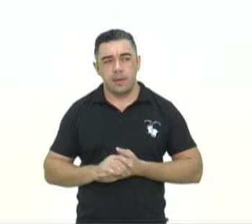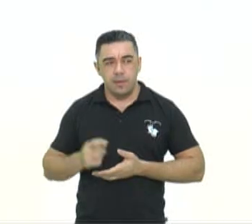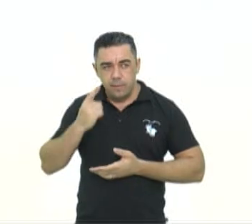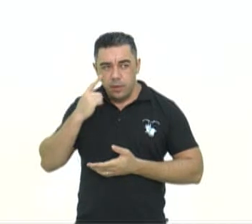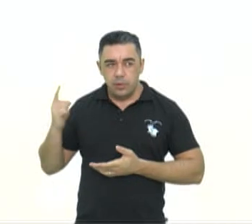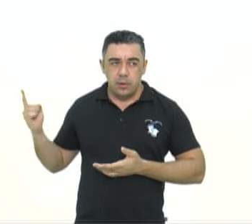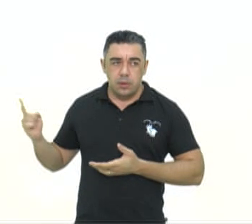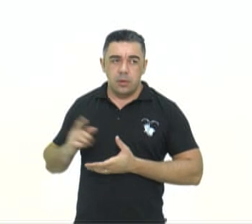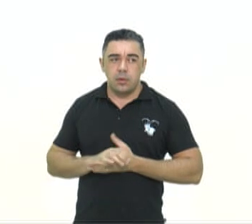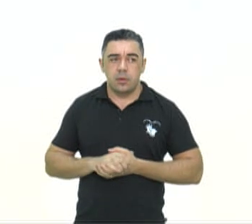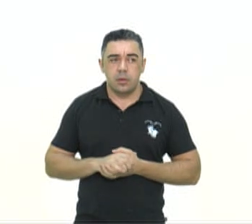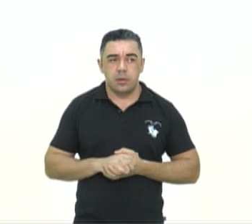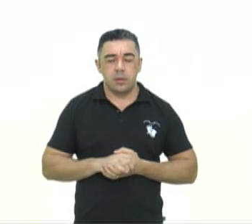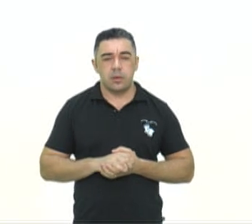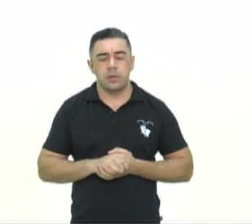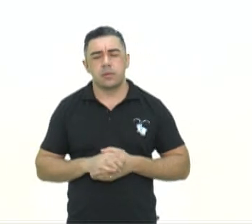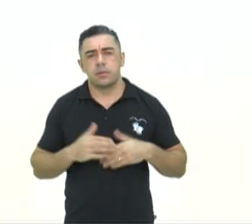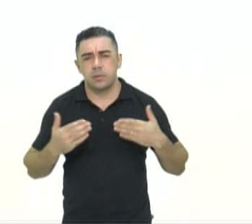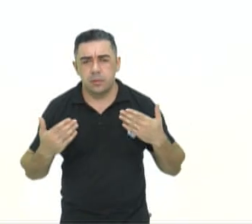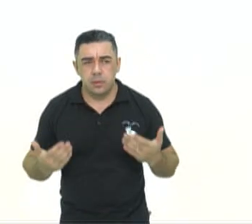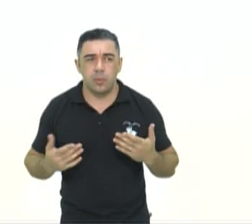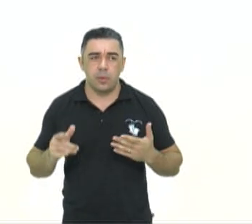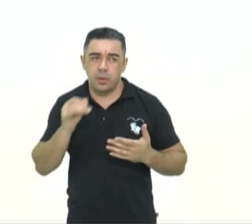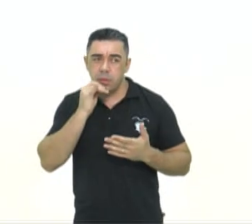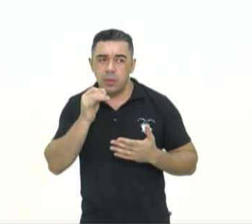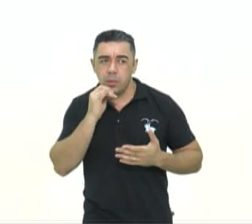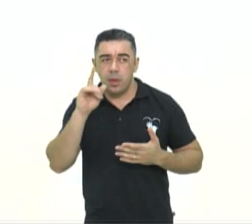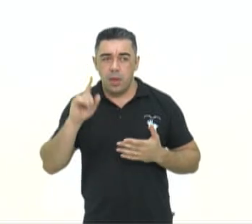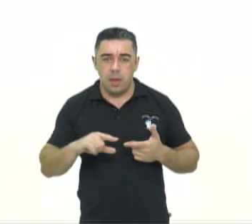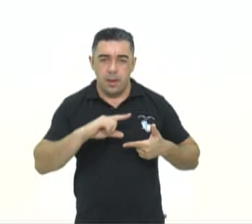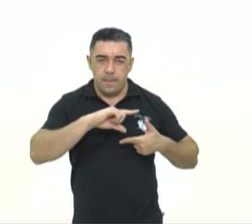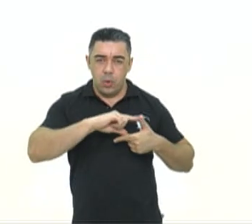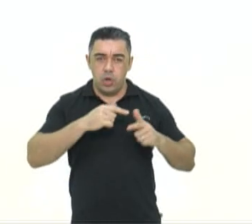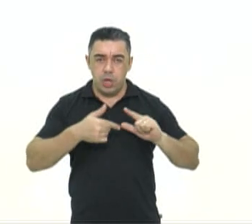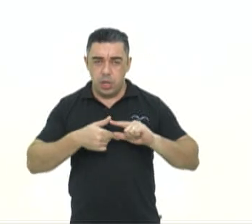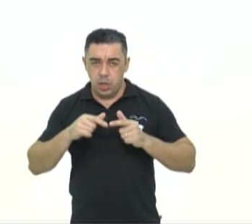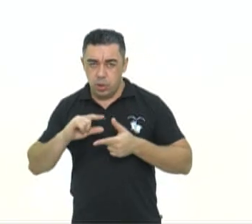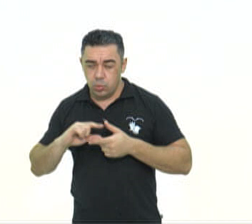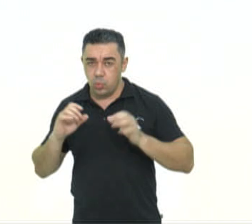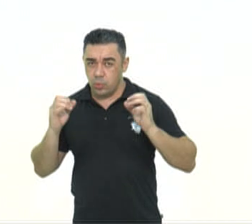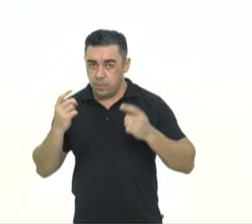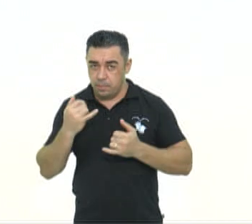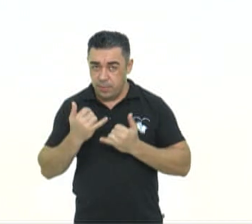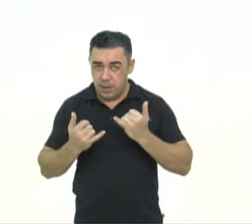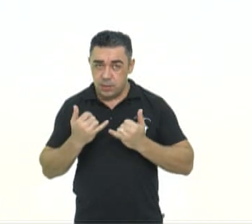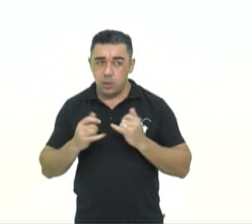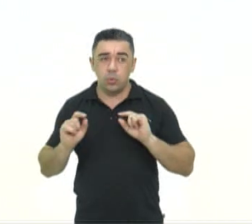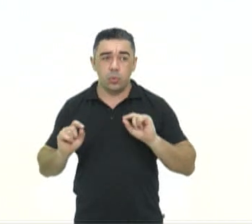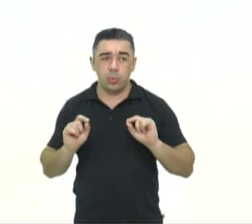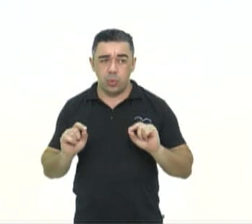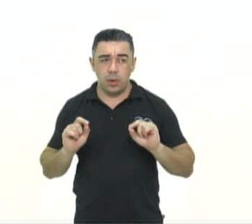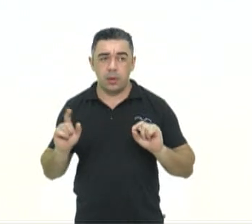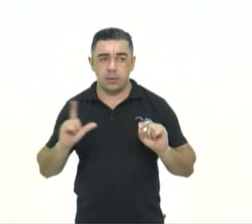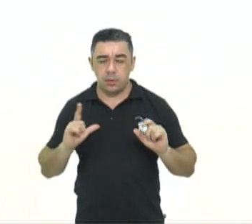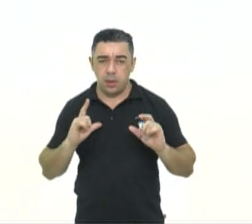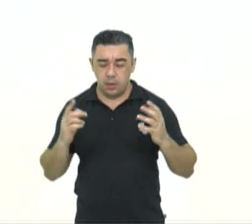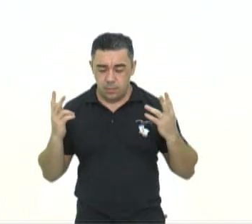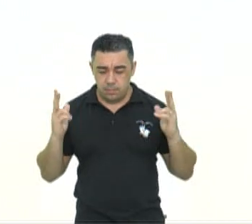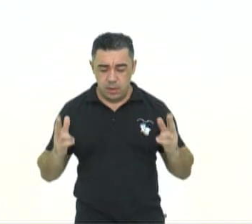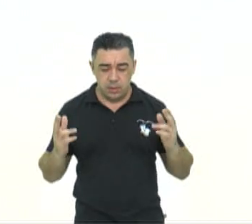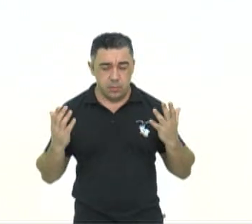veja lá. A respeito da definição de polígonos semelhantes e